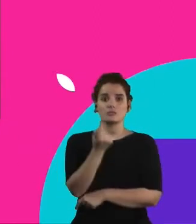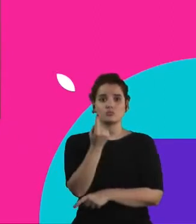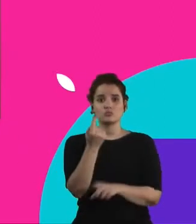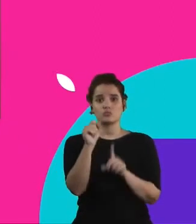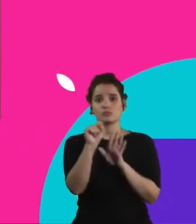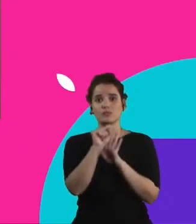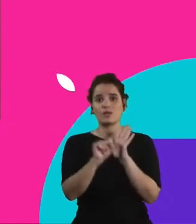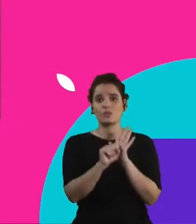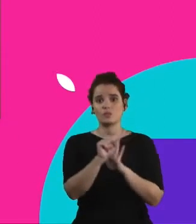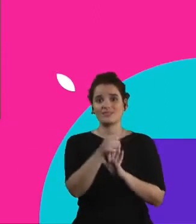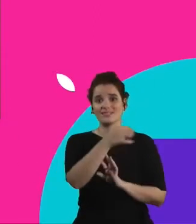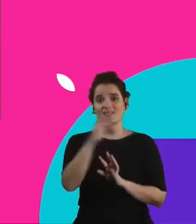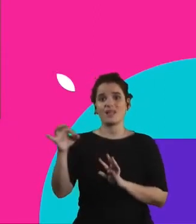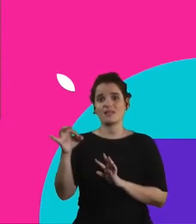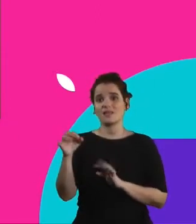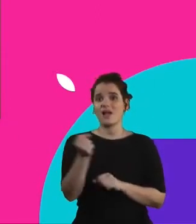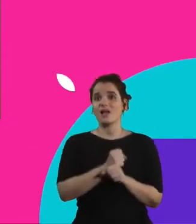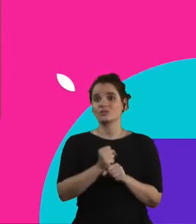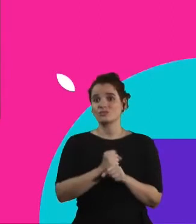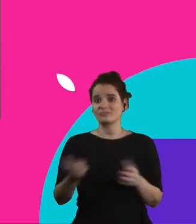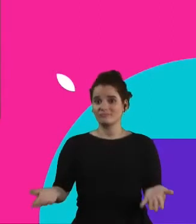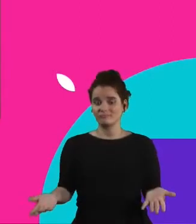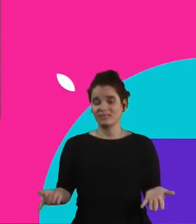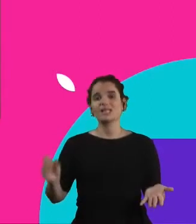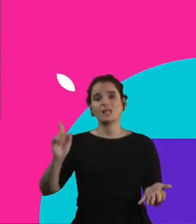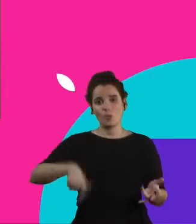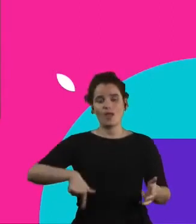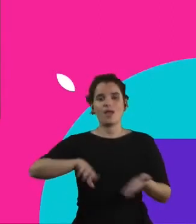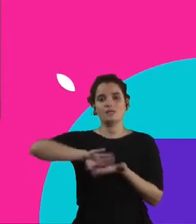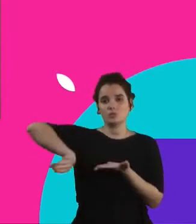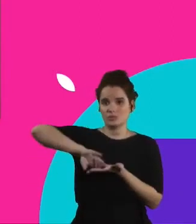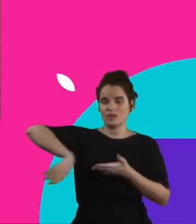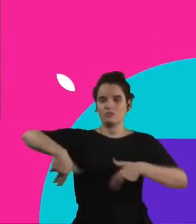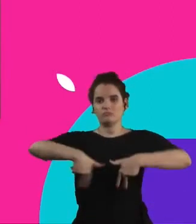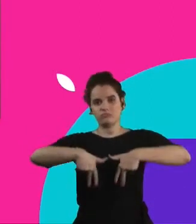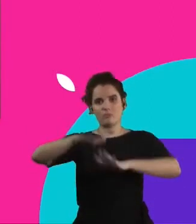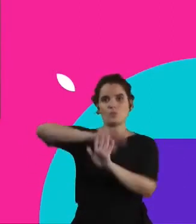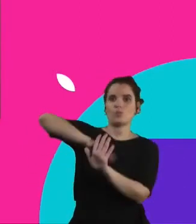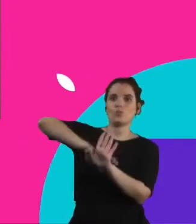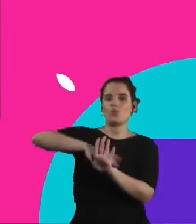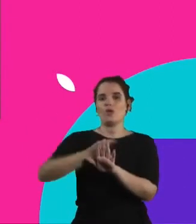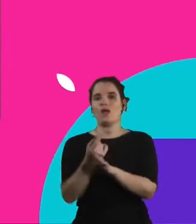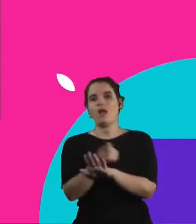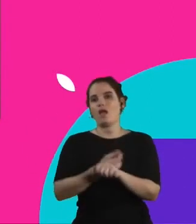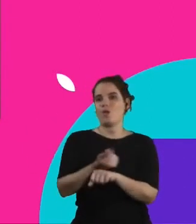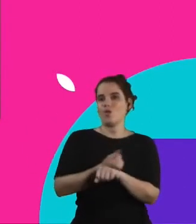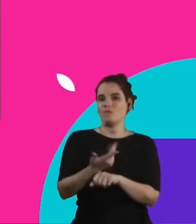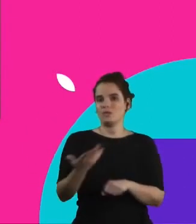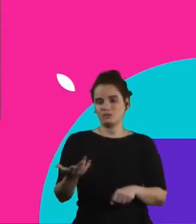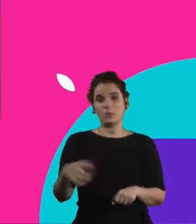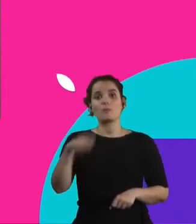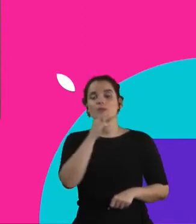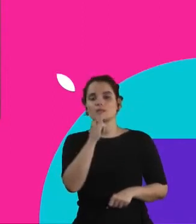mulheres negras, a gente está falando de um processo de exclusão econômico, né? As trabalhadoras, mulheres negras, que